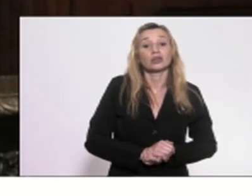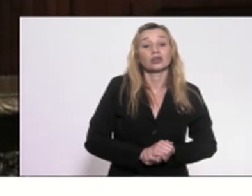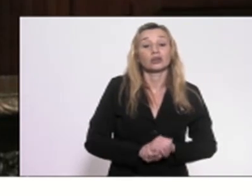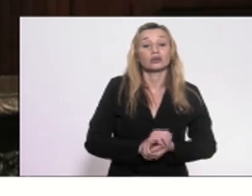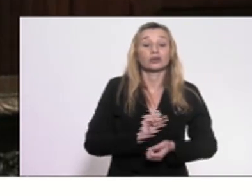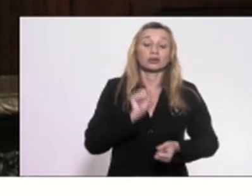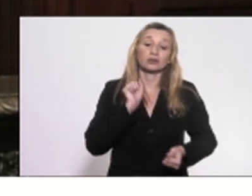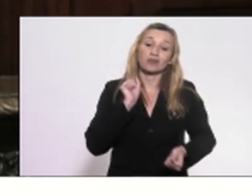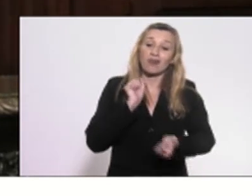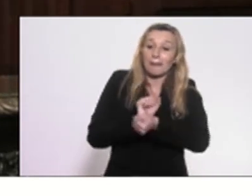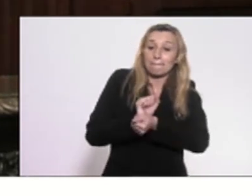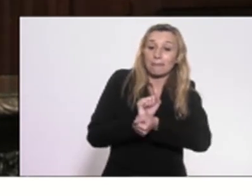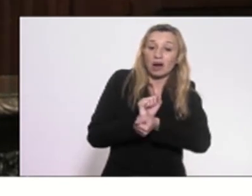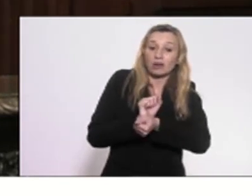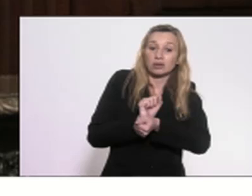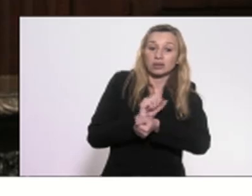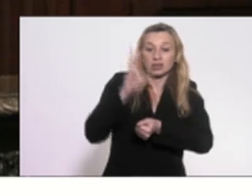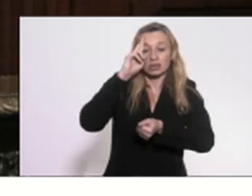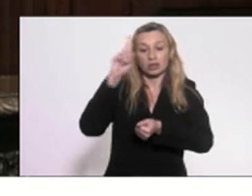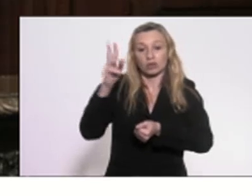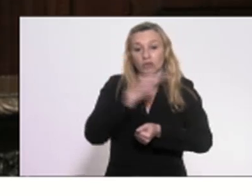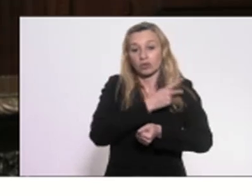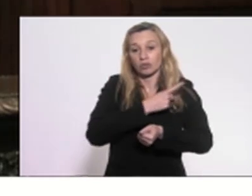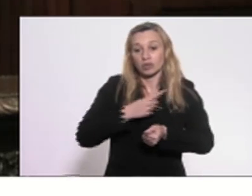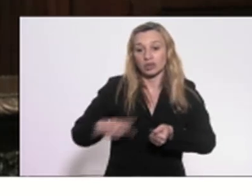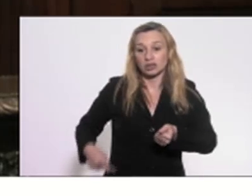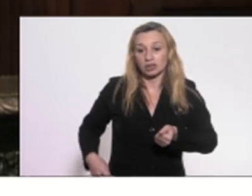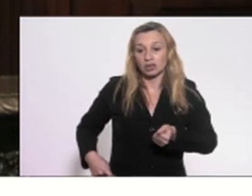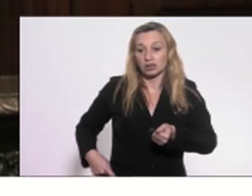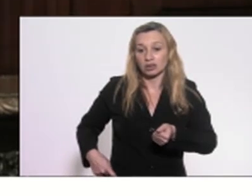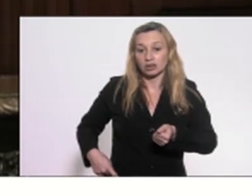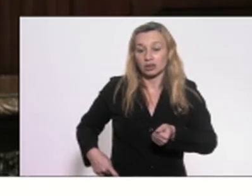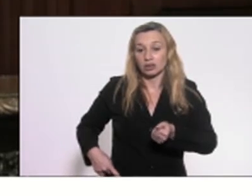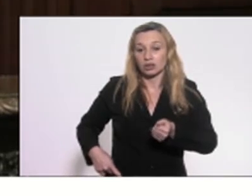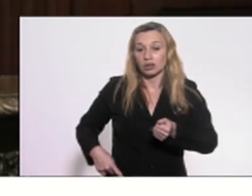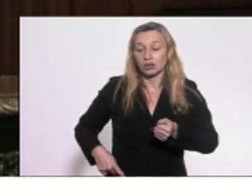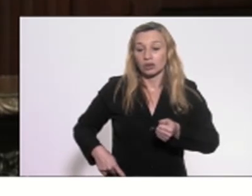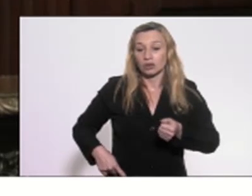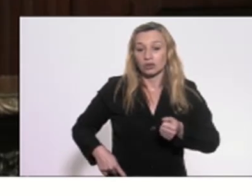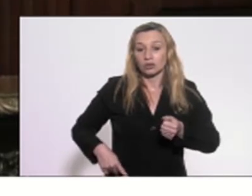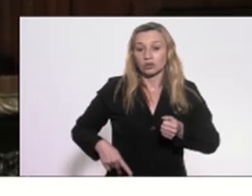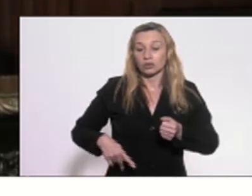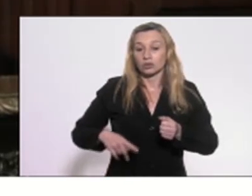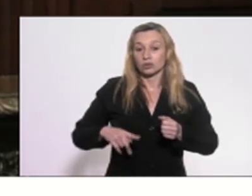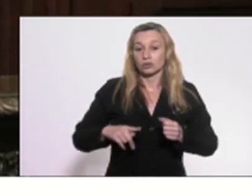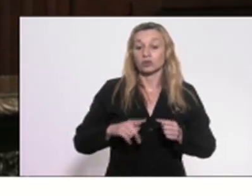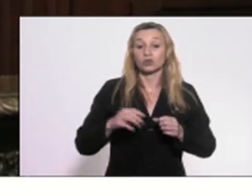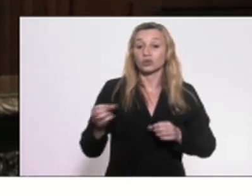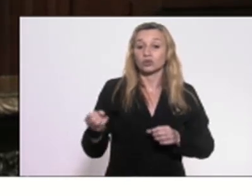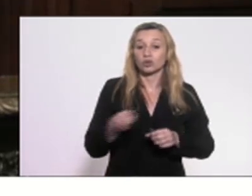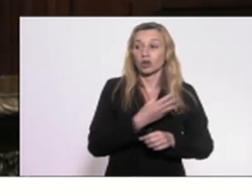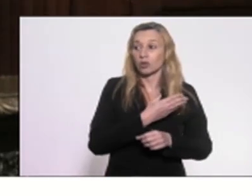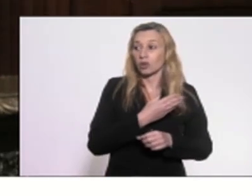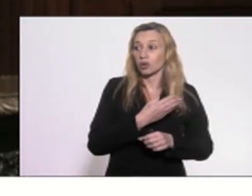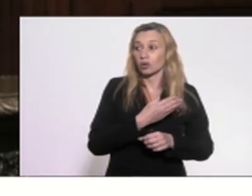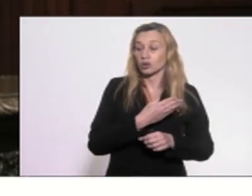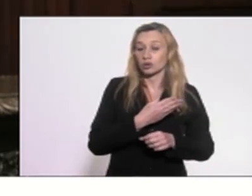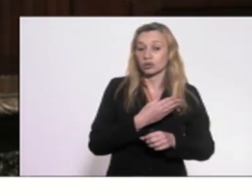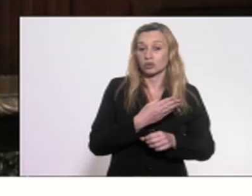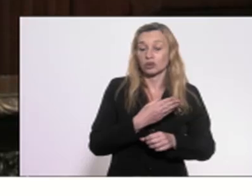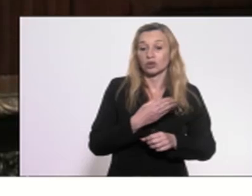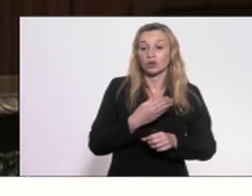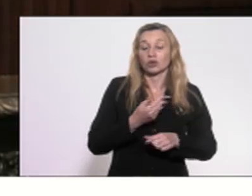trava, senhor presidente, no agronegócio. Porque se o continente